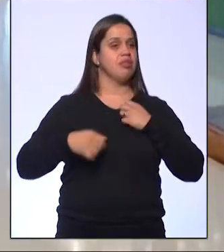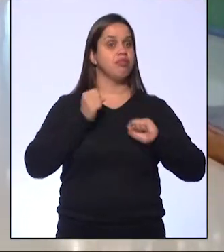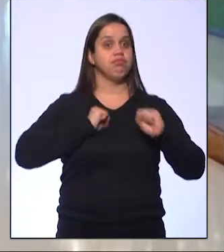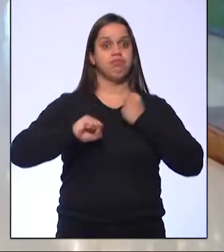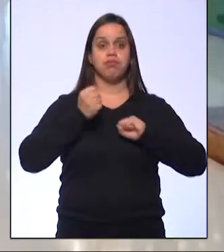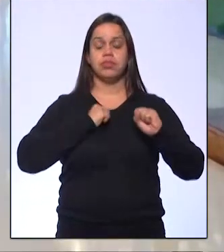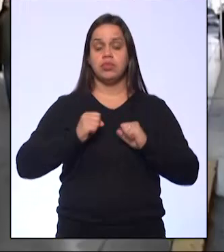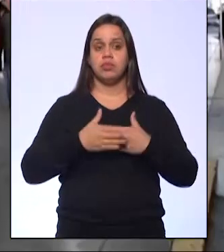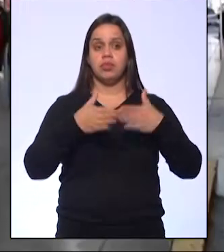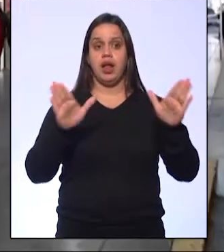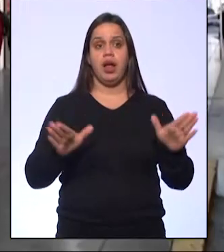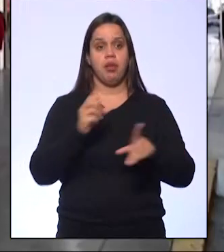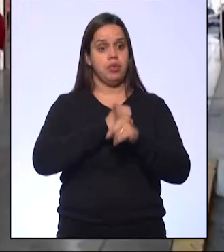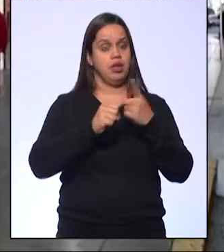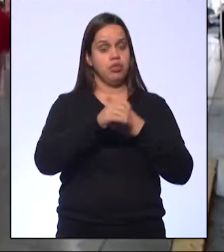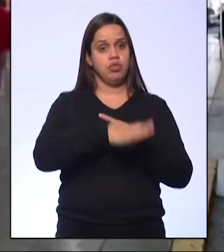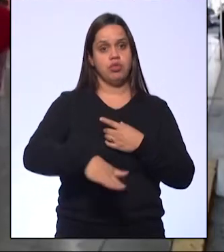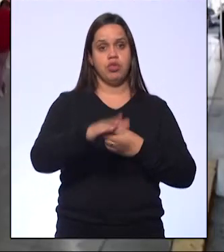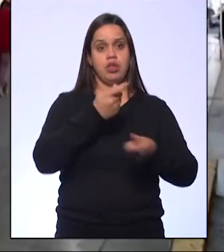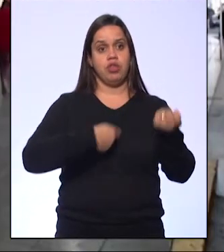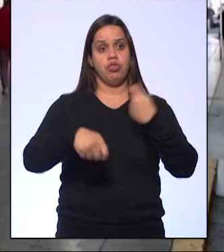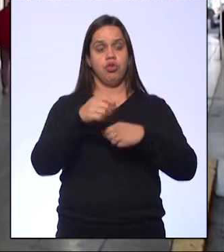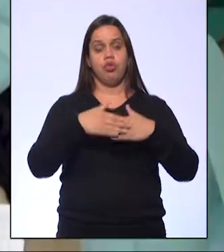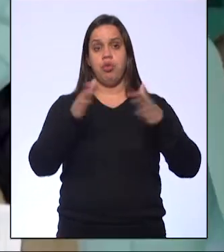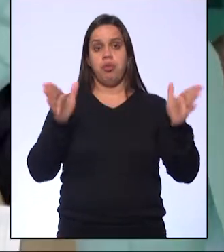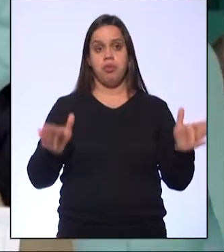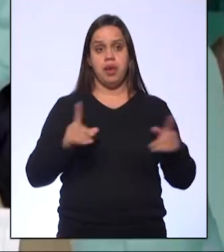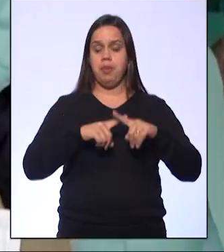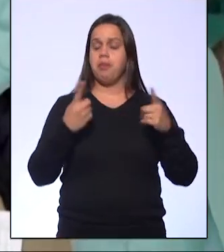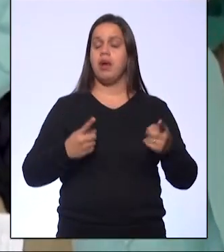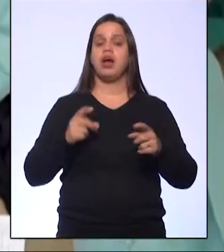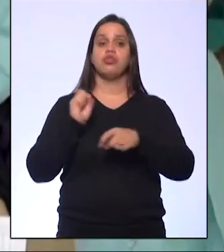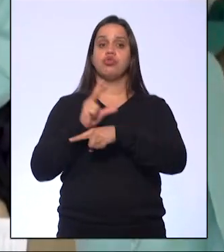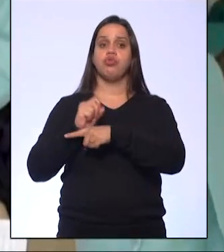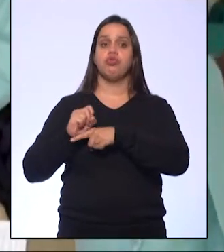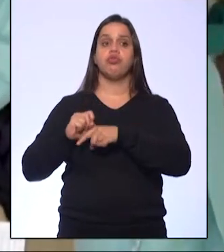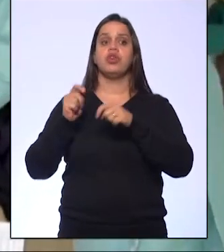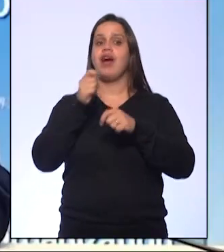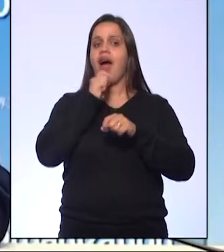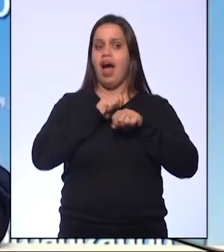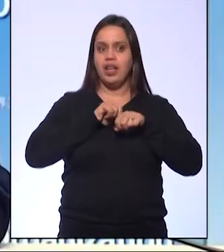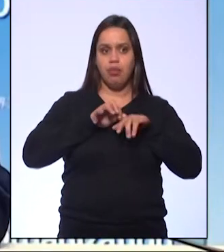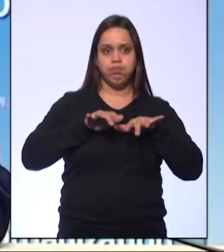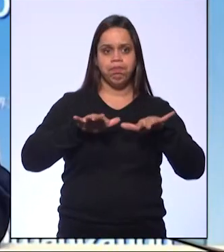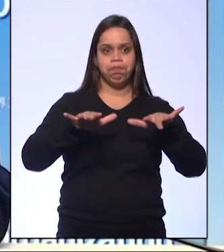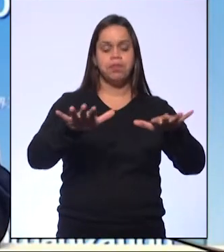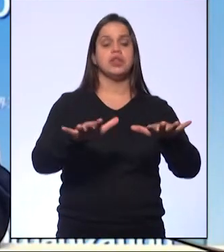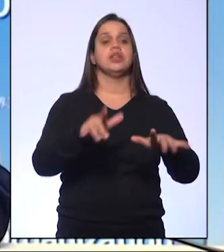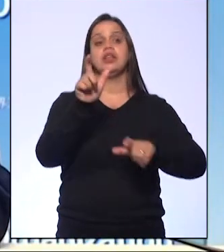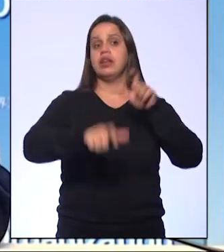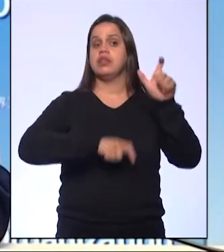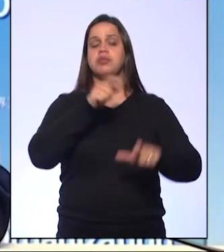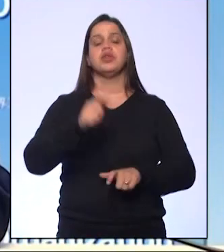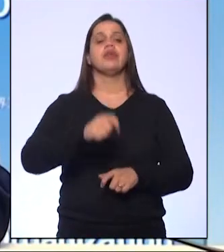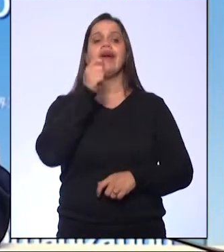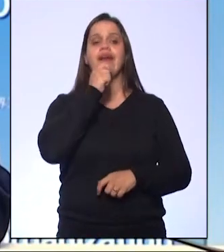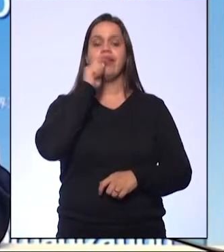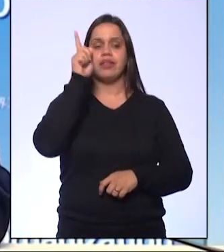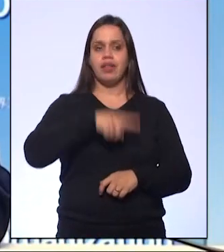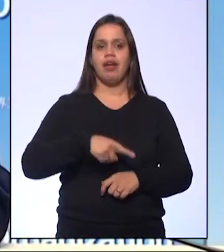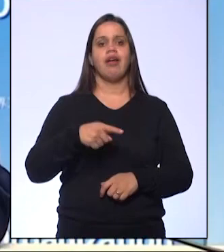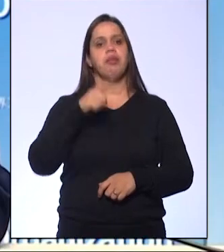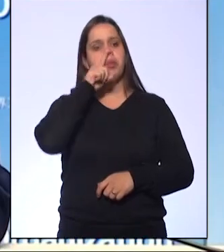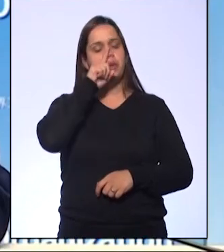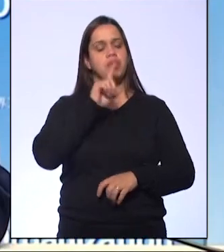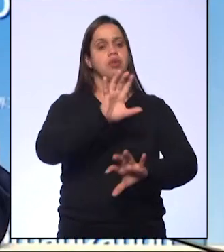suas sociedades e economias, mas o vírus ainda está se espalhando rapidamente e a maioria das pessoas ainda é